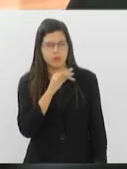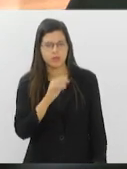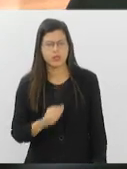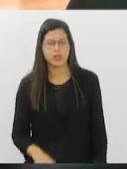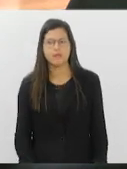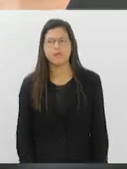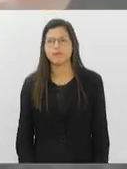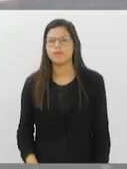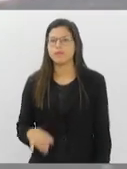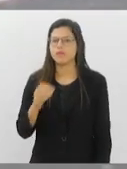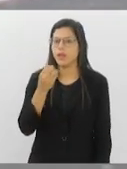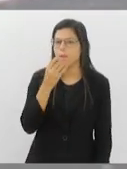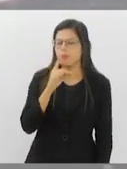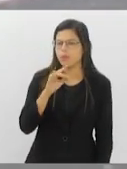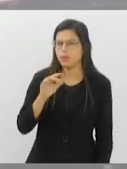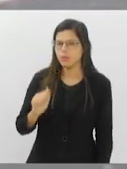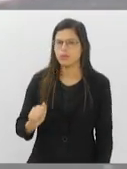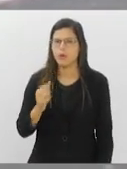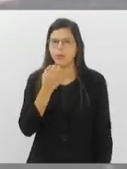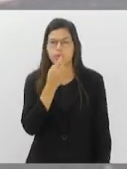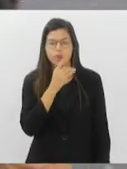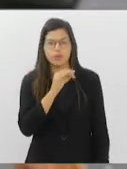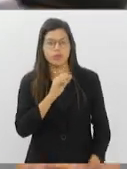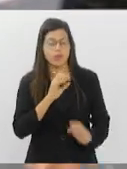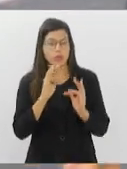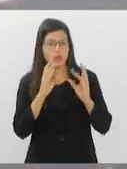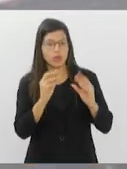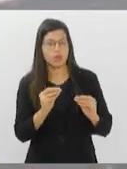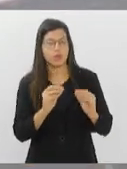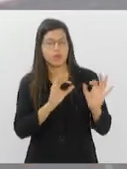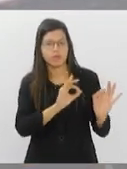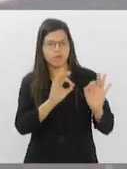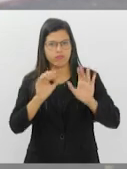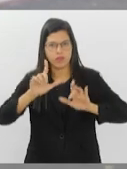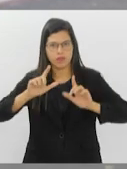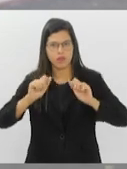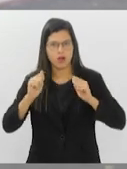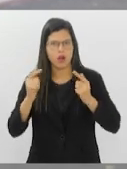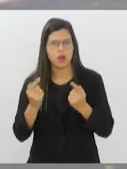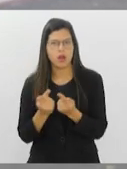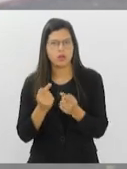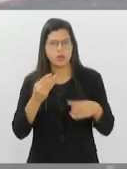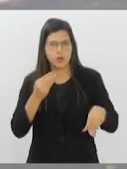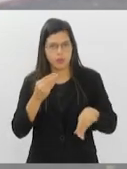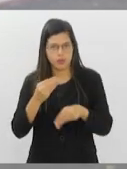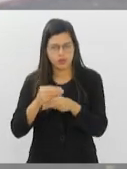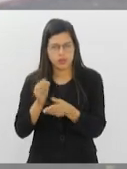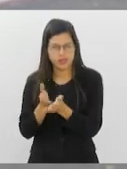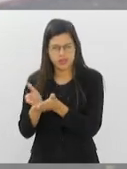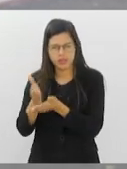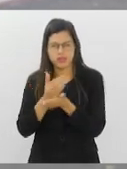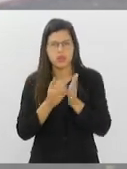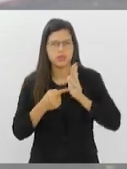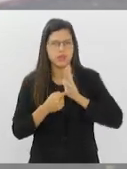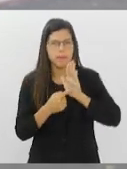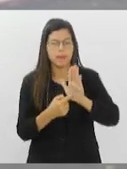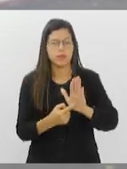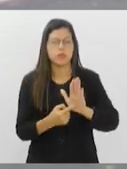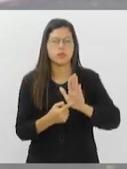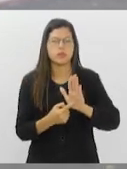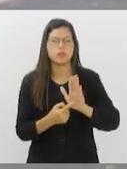Olá, Vicente, bom dia para você, bom dia a todos que acompanham a TV Alerj. Complementando um pouco esses dados iniciais que você apresentou,